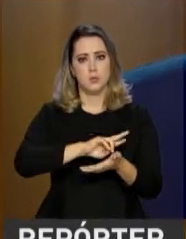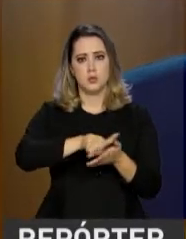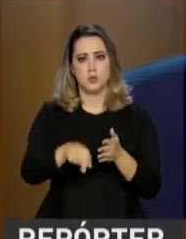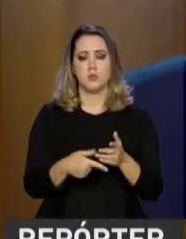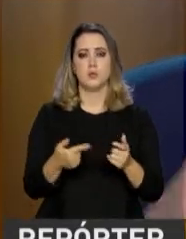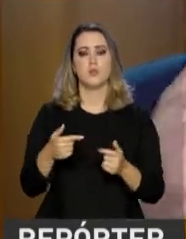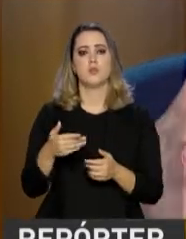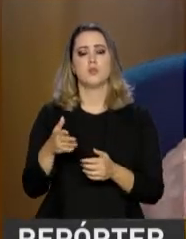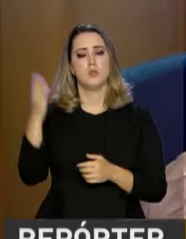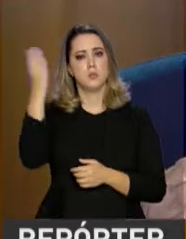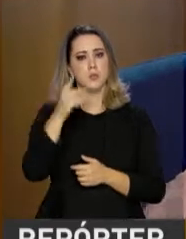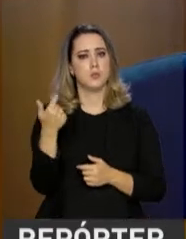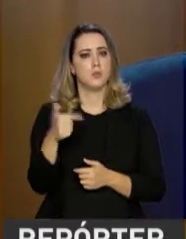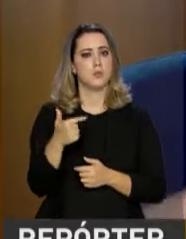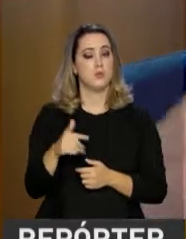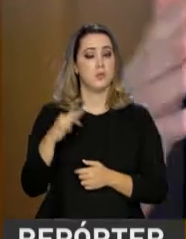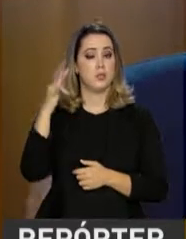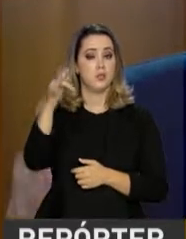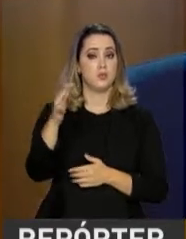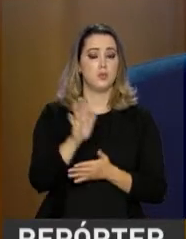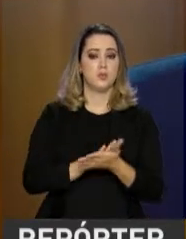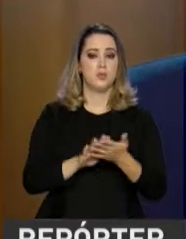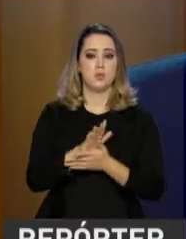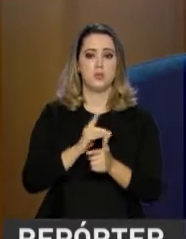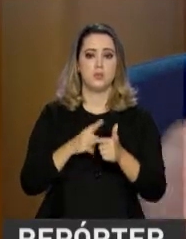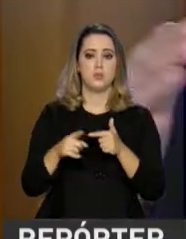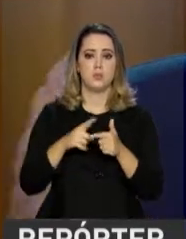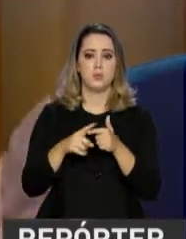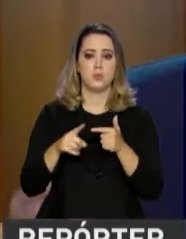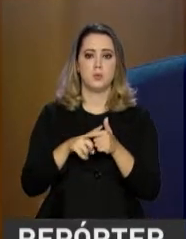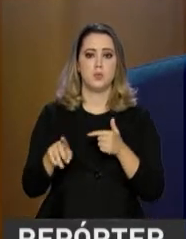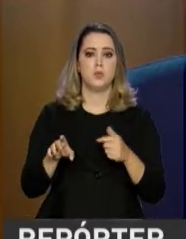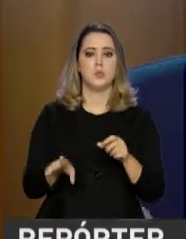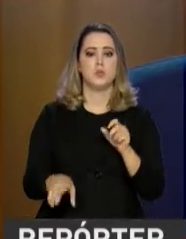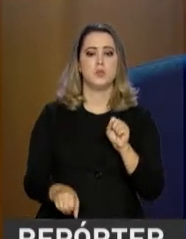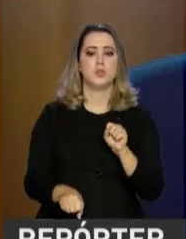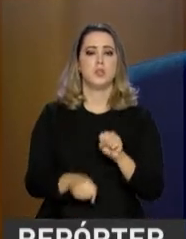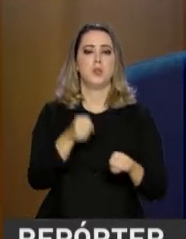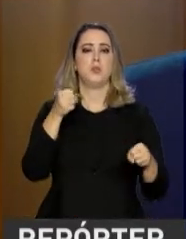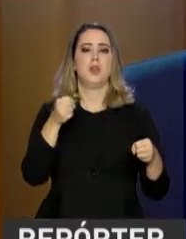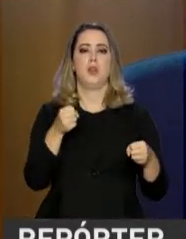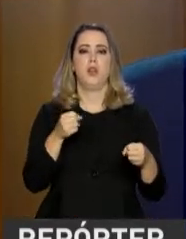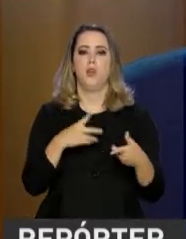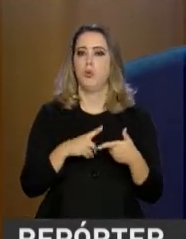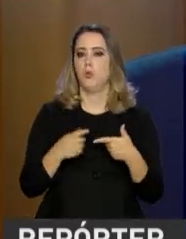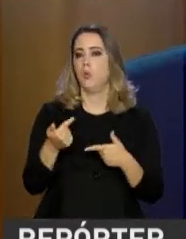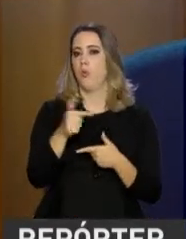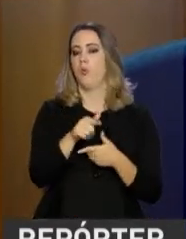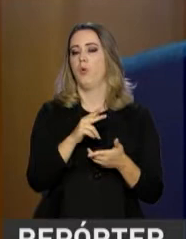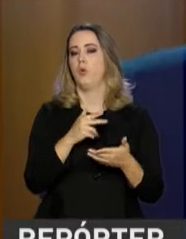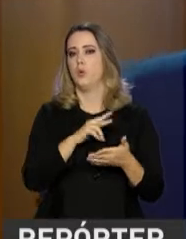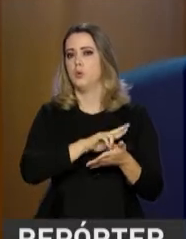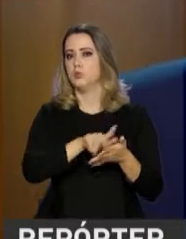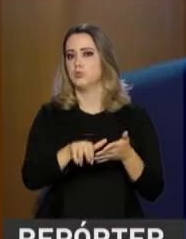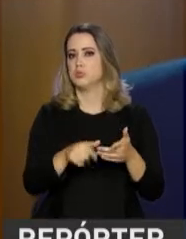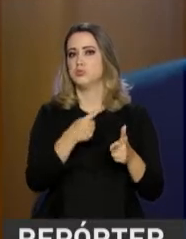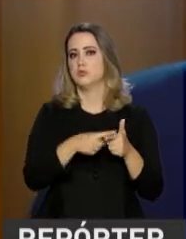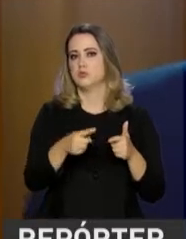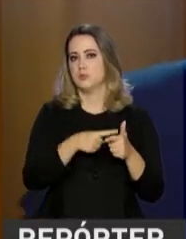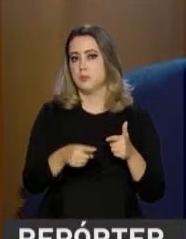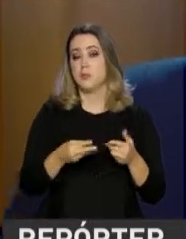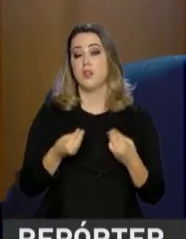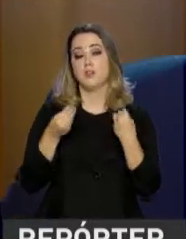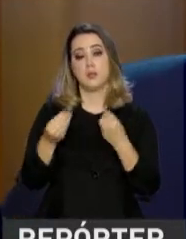vai ter problemas na frente de insolvência de problemas financeiros lados portanto isso garante confiança na